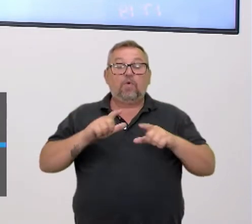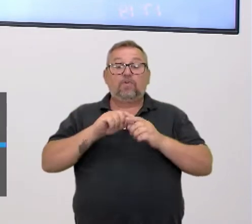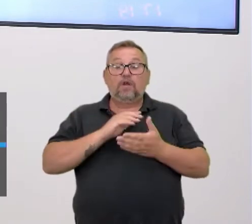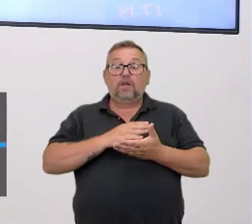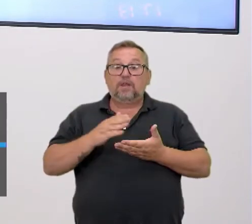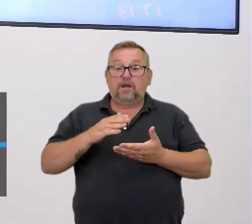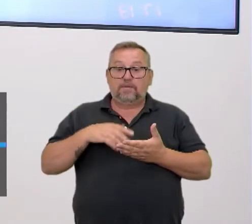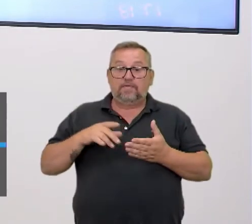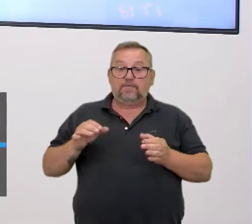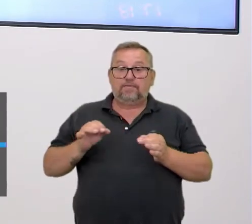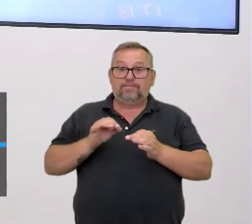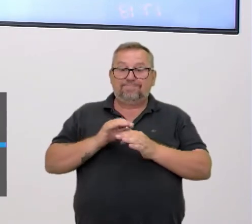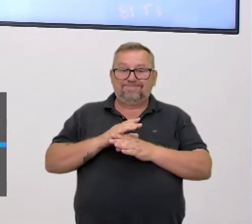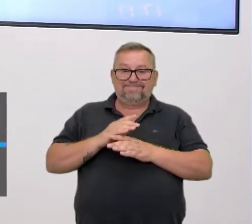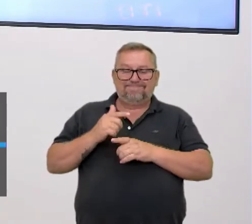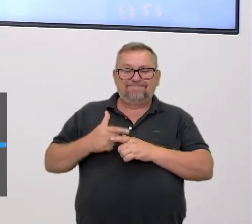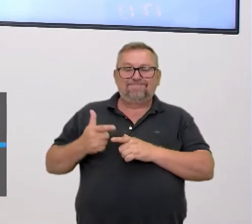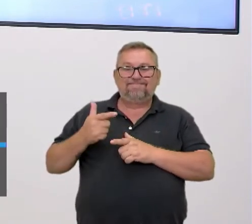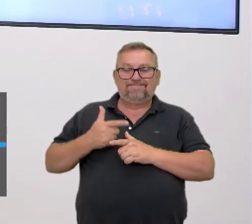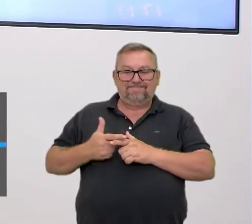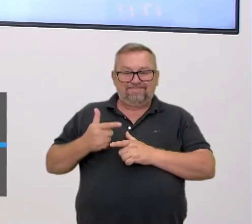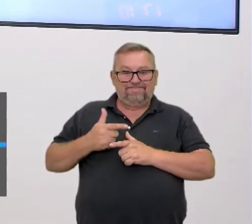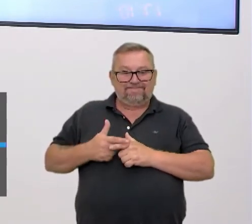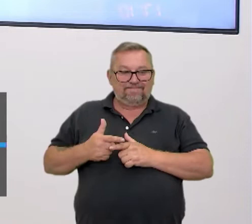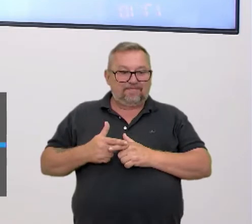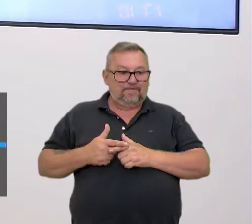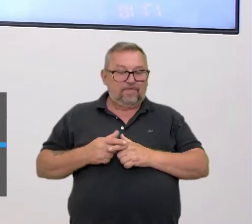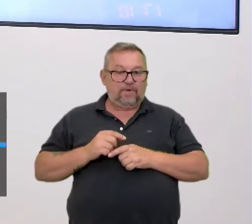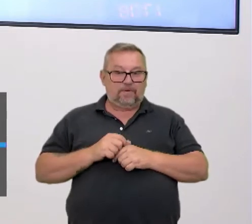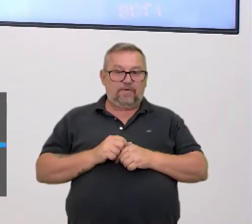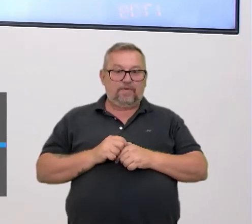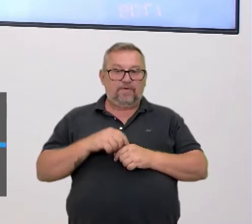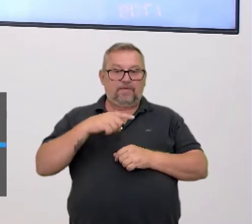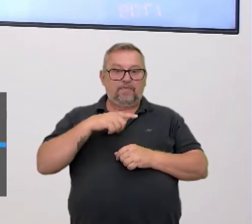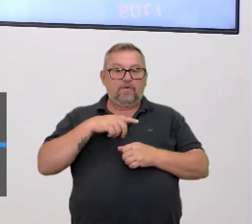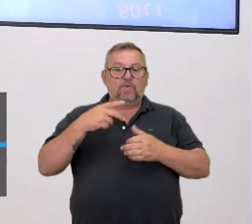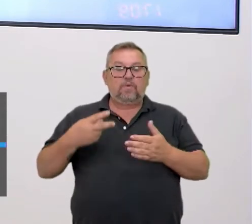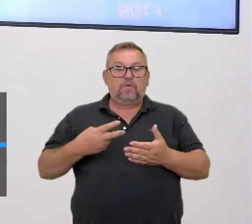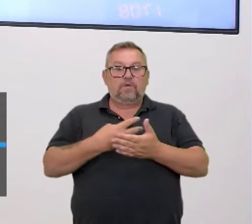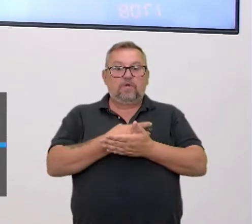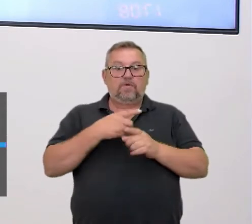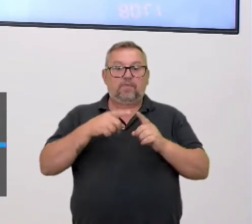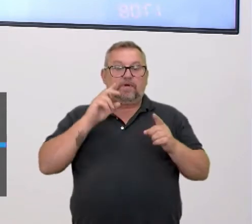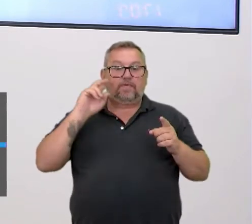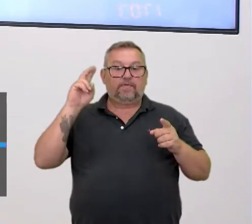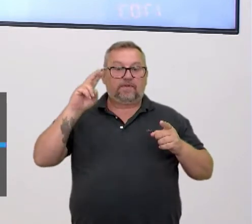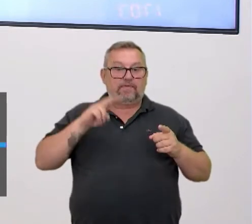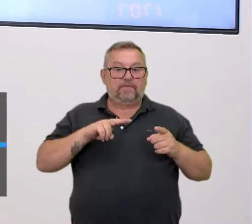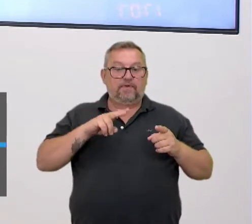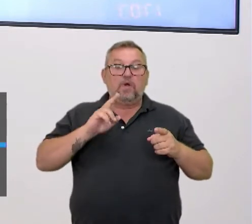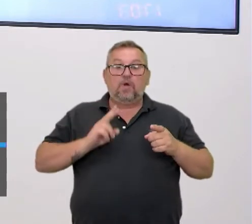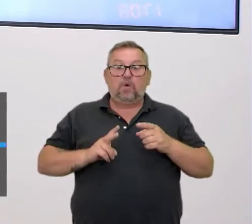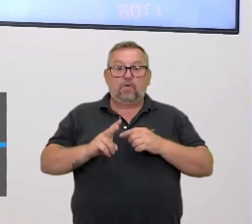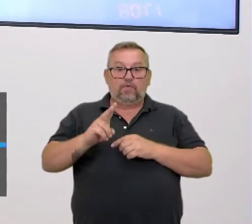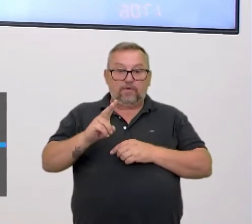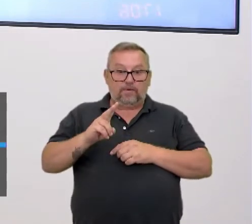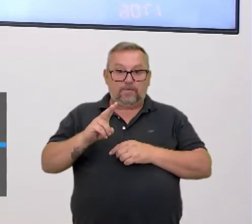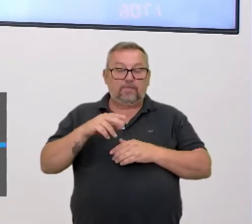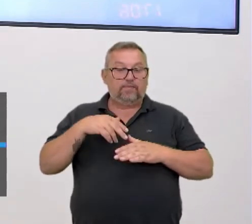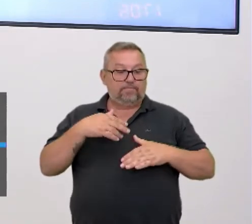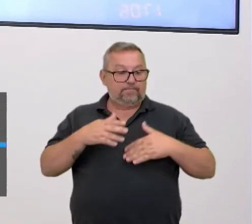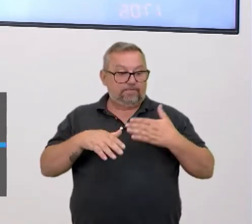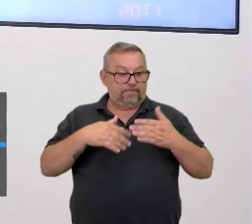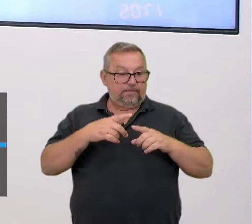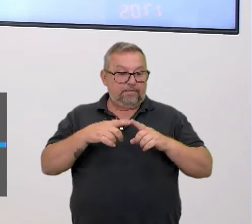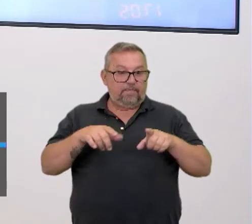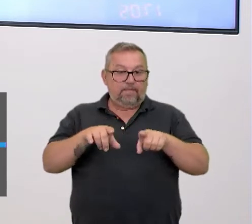foi comprometida, de onde houve, vamos dizer assim, o equívoco para que você continue o processo. Ou